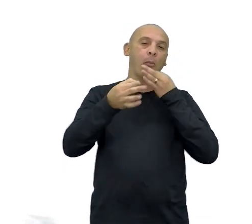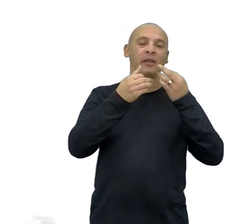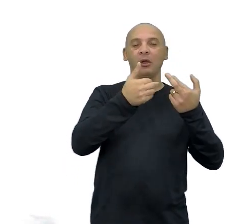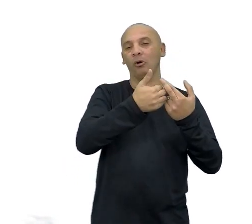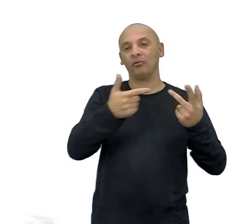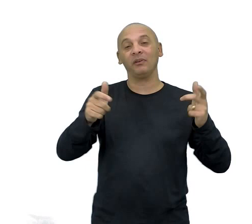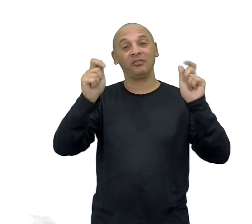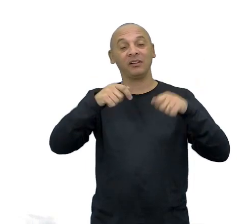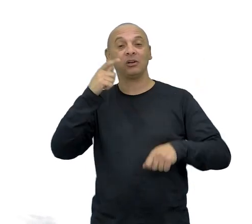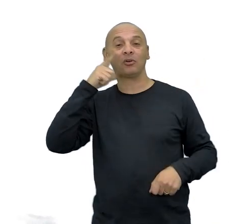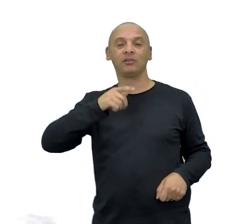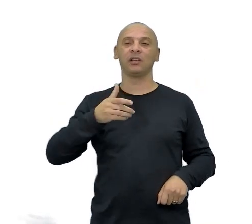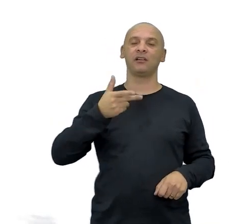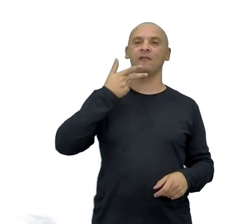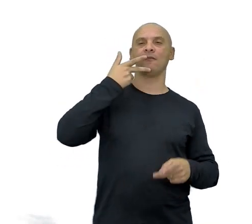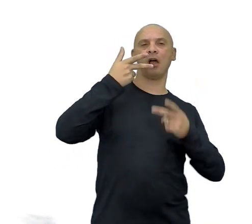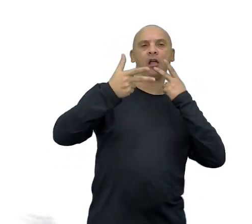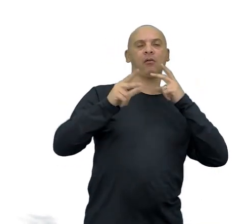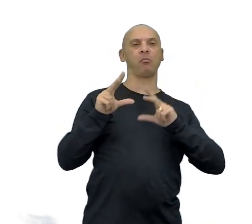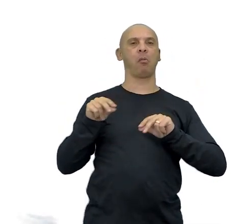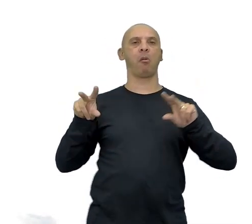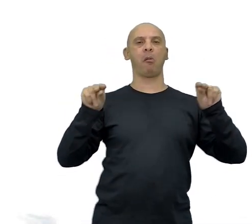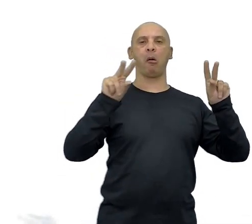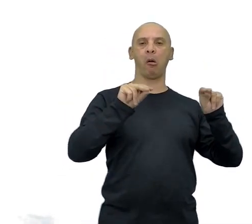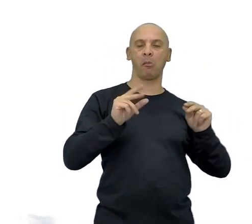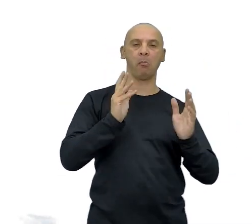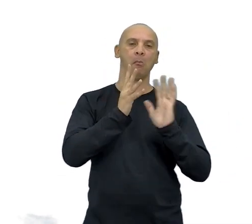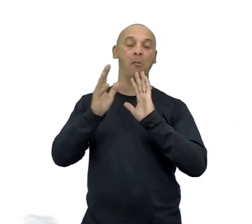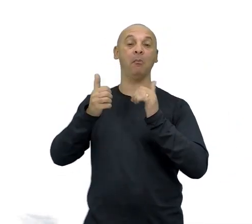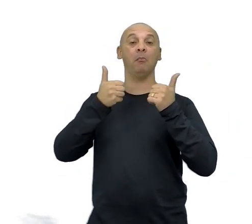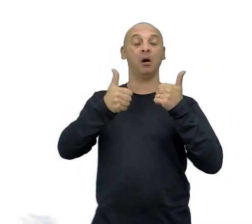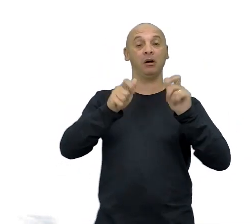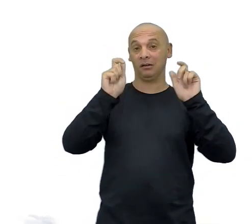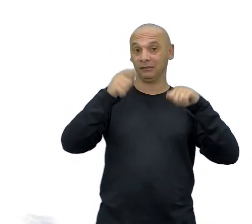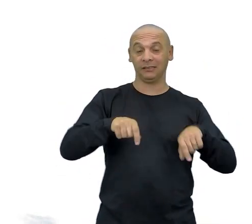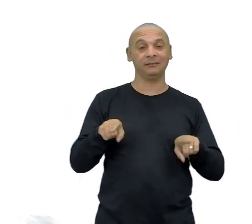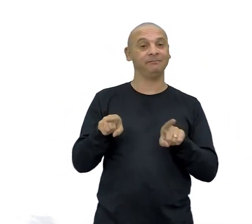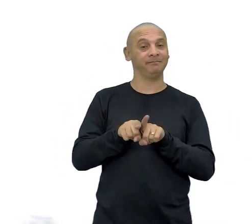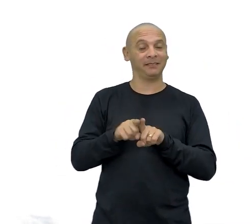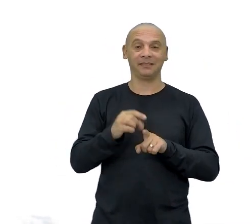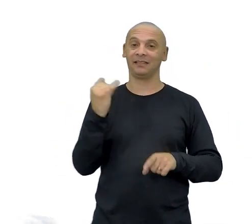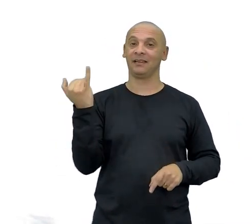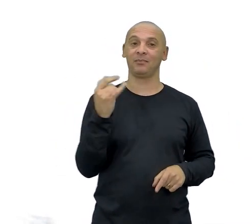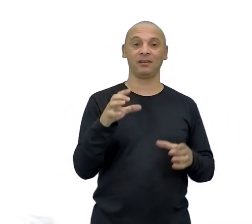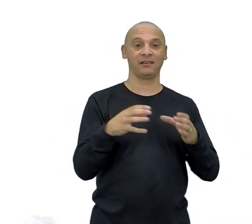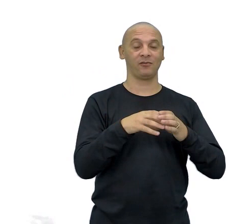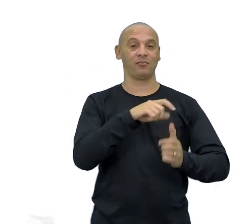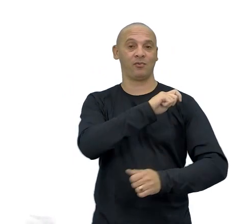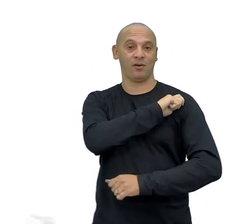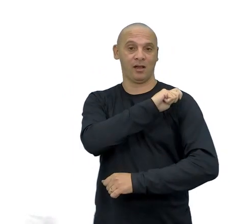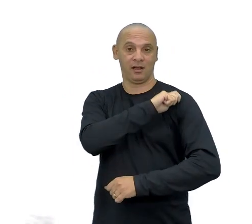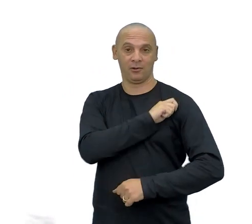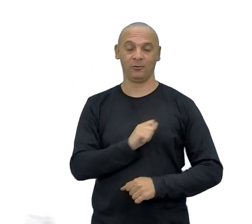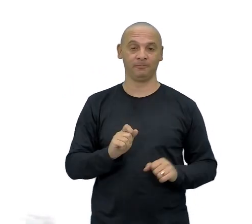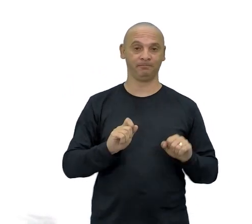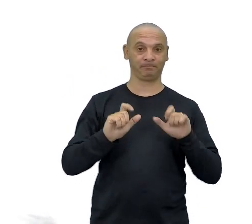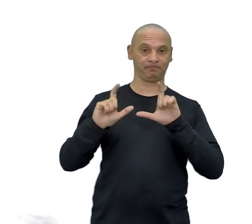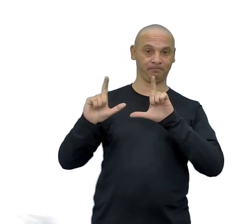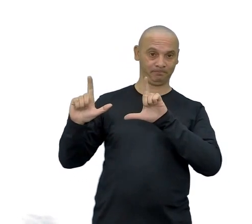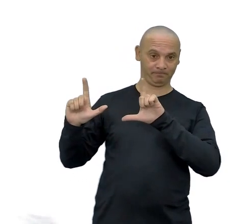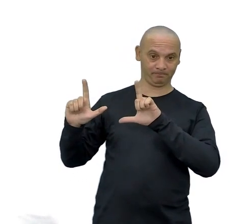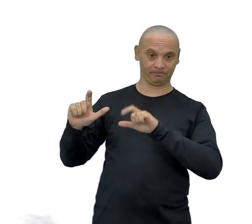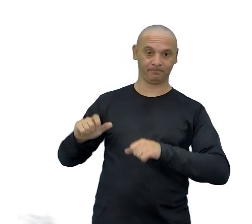ter um bom discurso, tanto oral quanto escrito, e isso é muito importante para o nosso aluno. Próximo, por